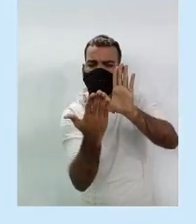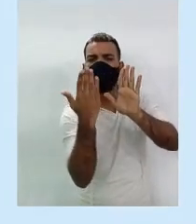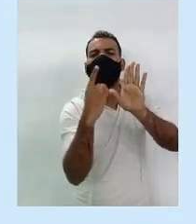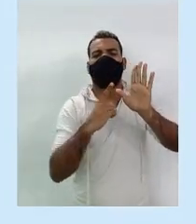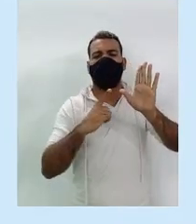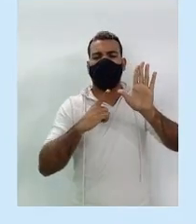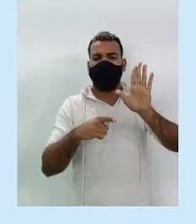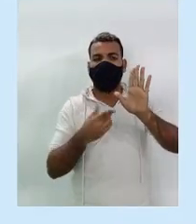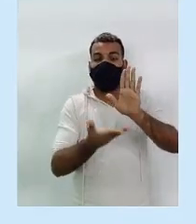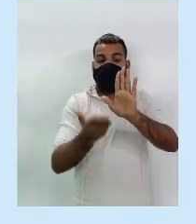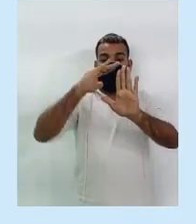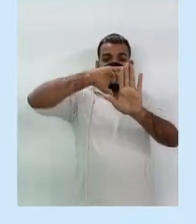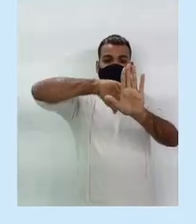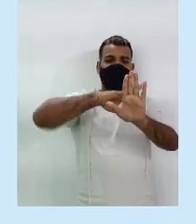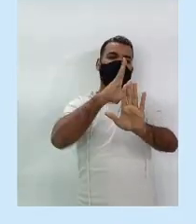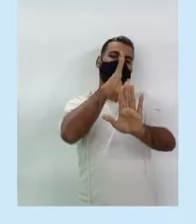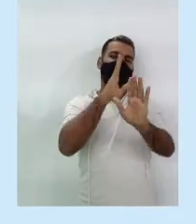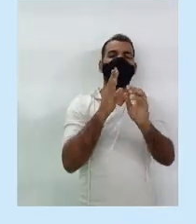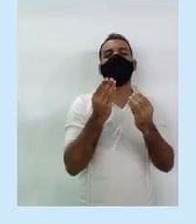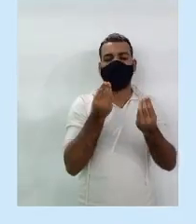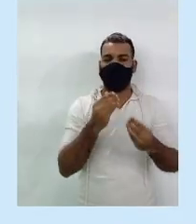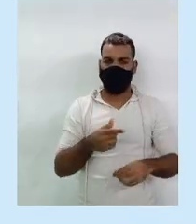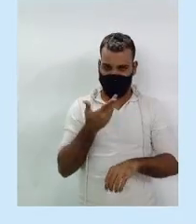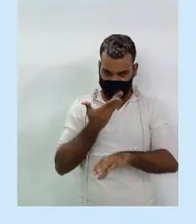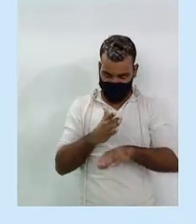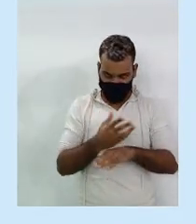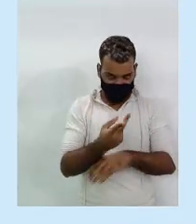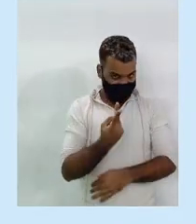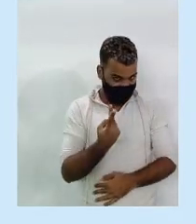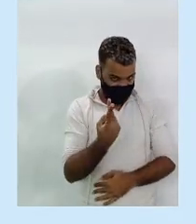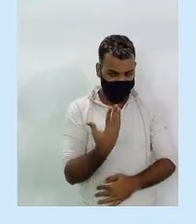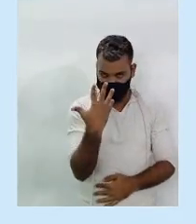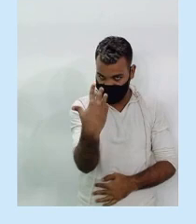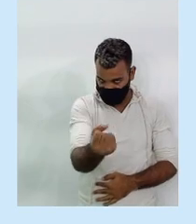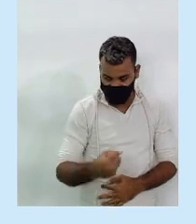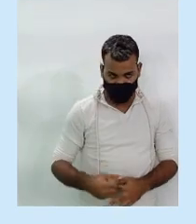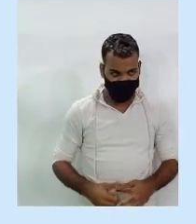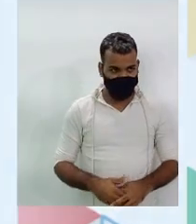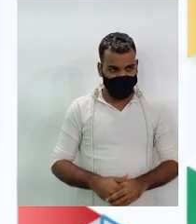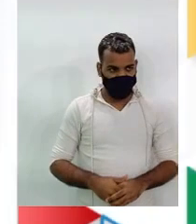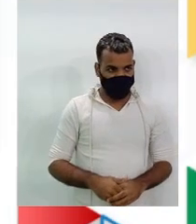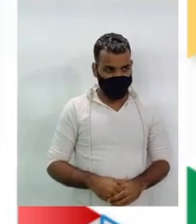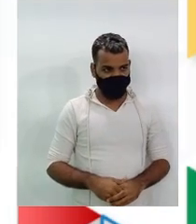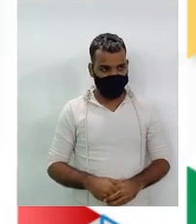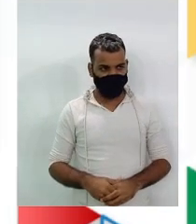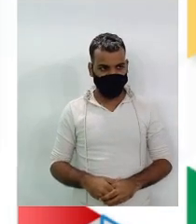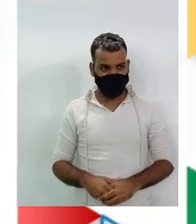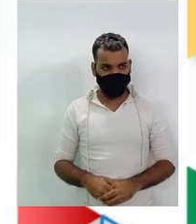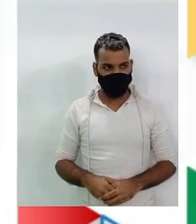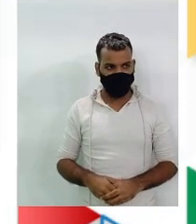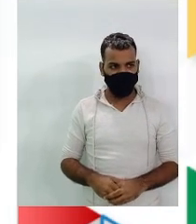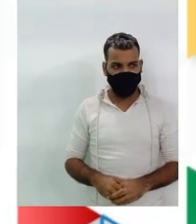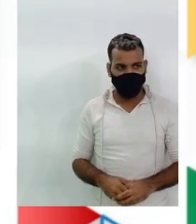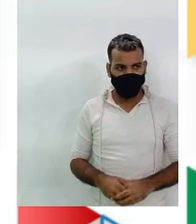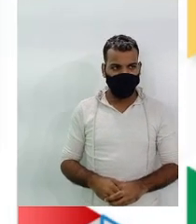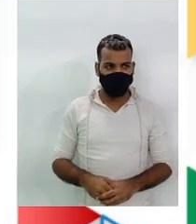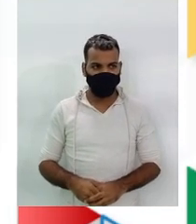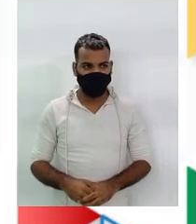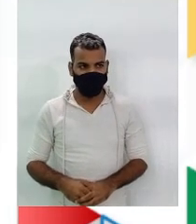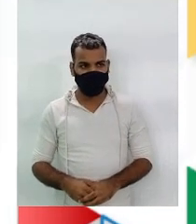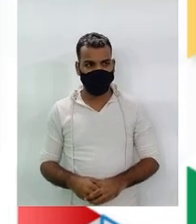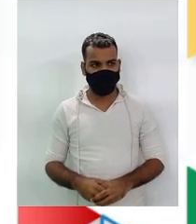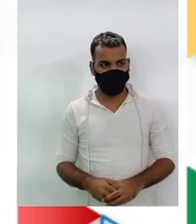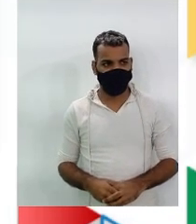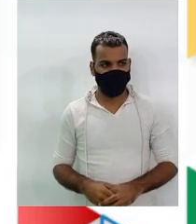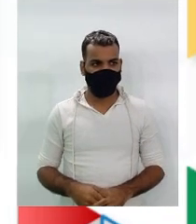texto. Então vamos agora treinar com vocês. Prestem bem atenção. Olha aí uma atividade. Eu trago